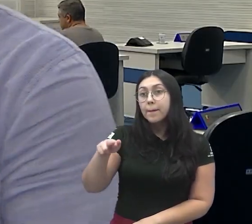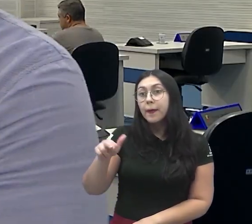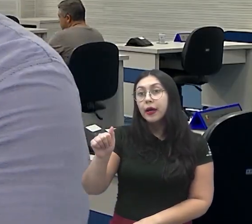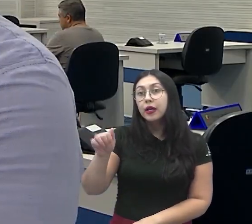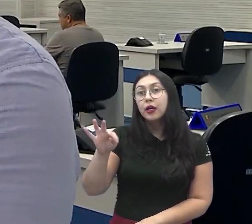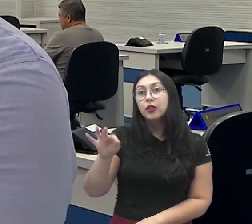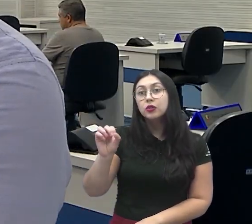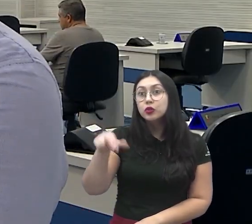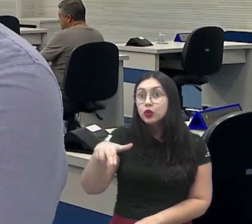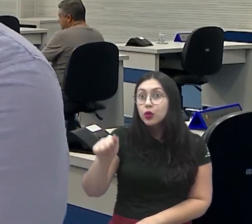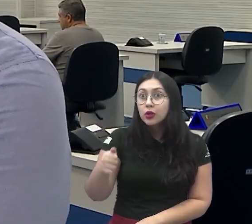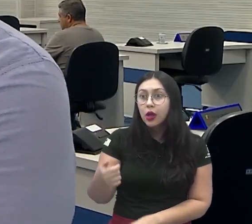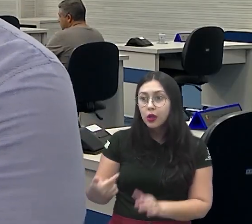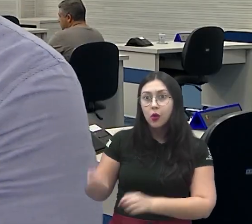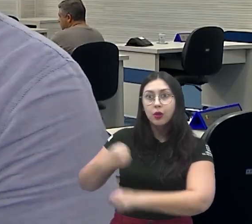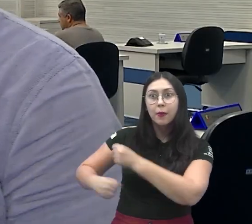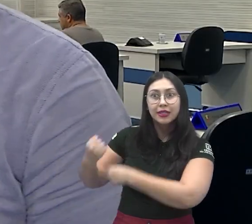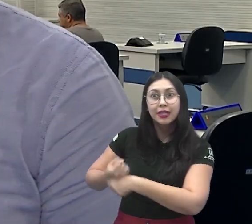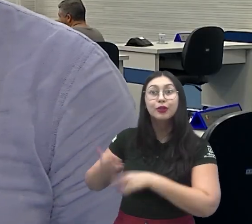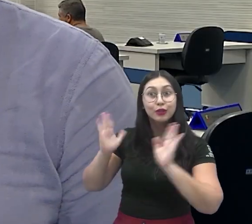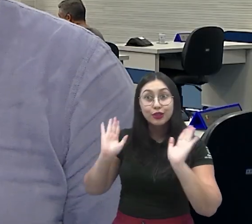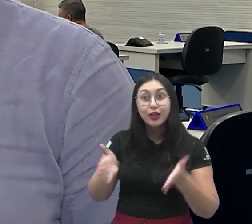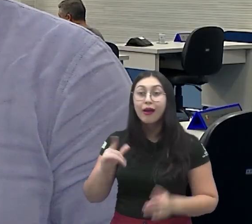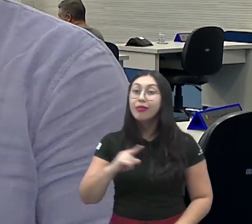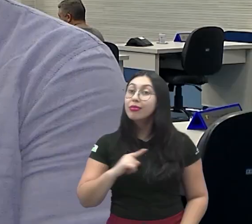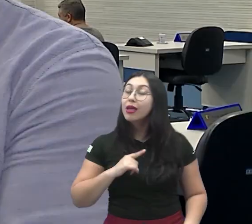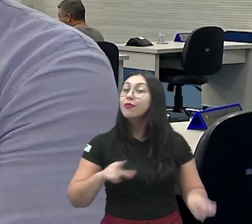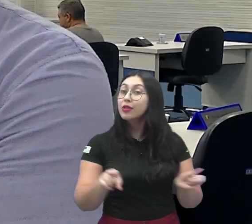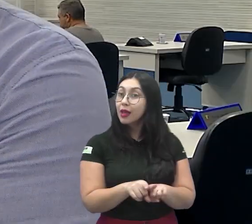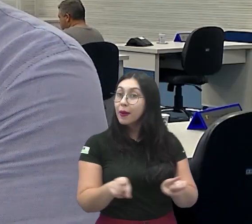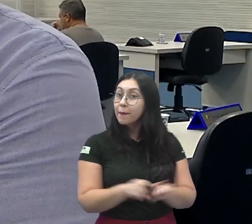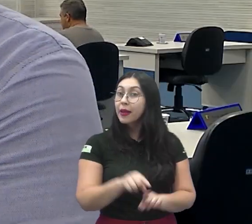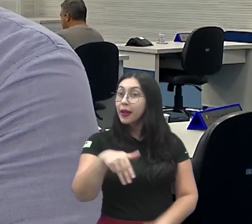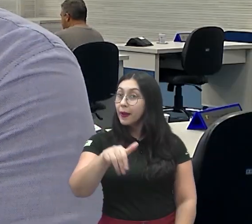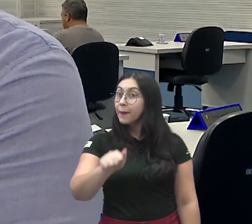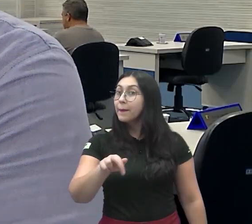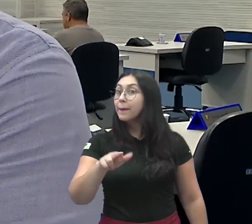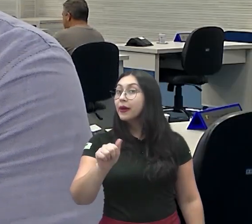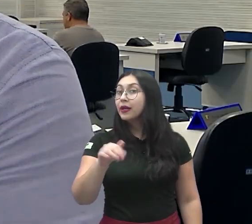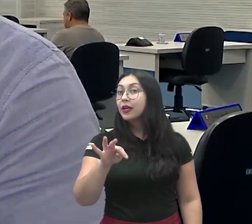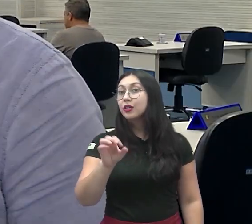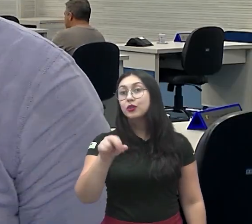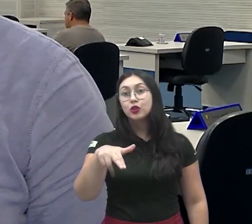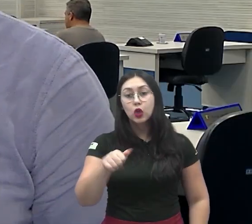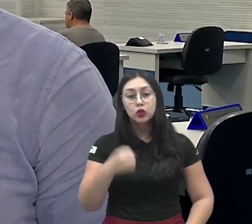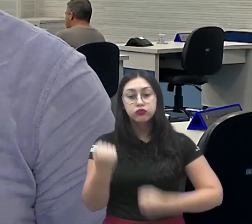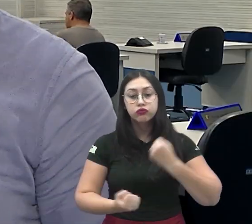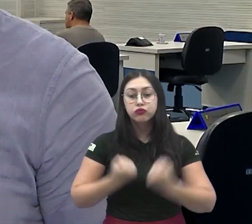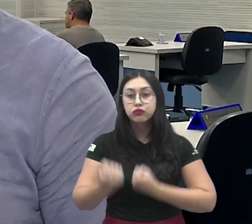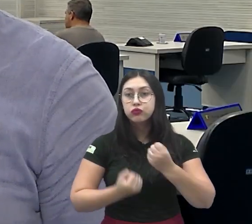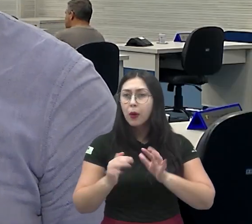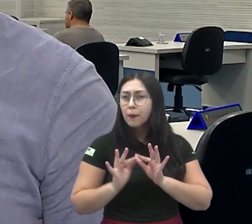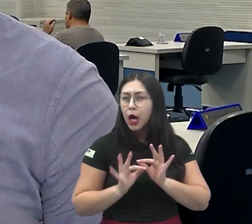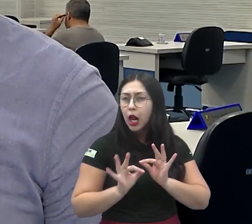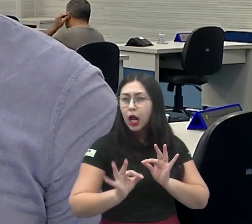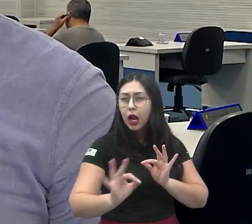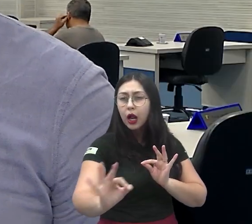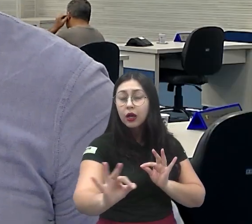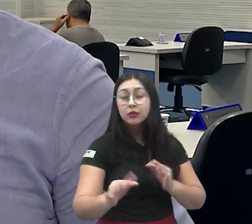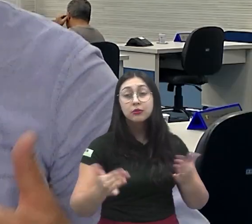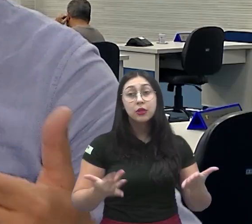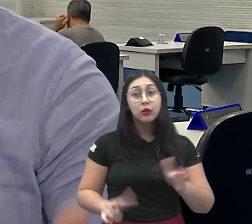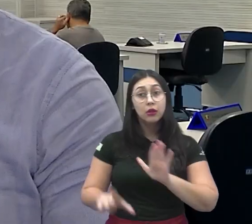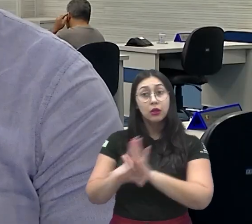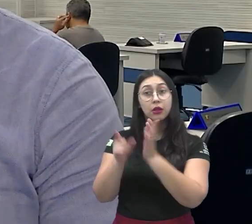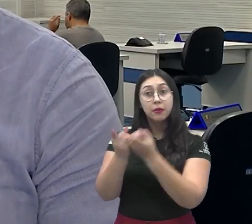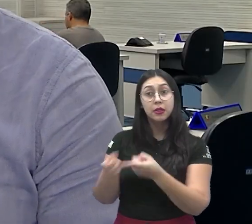maratonas, já fizemos a primeira maratona ano passado, né, através também do nossa lei que a gente criou aqui. Então acho que através das nossas leis,